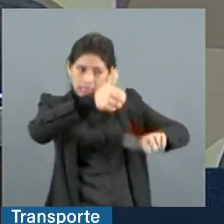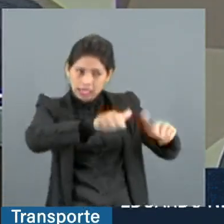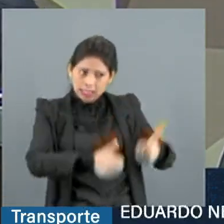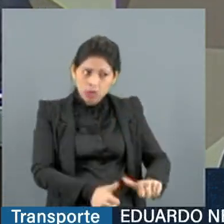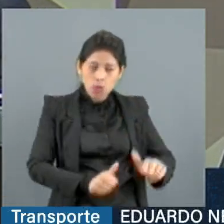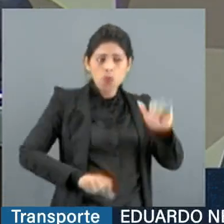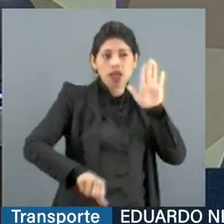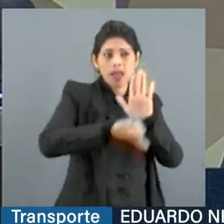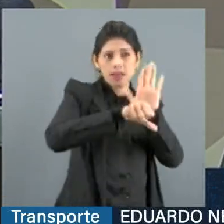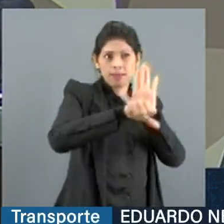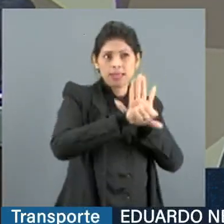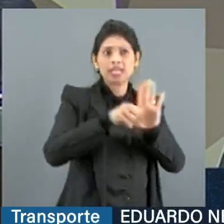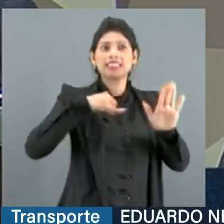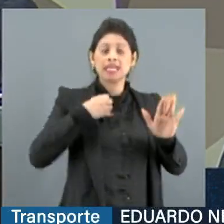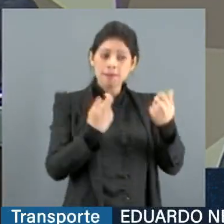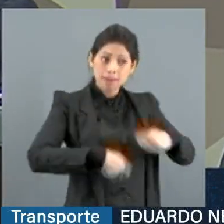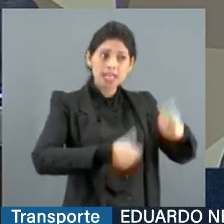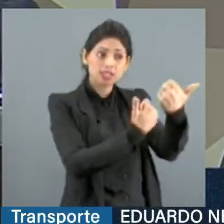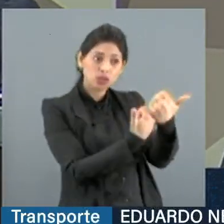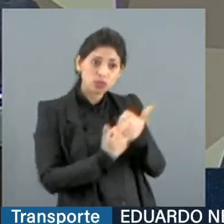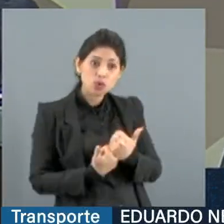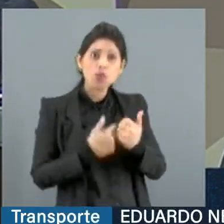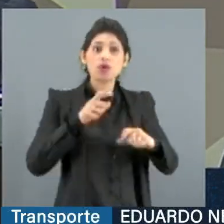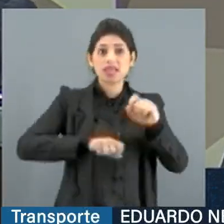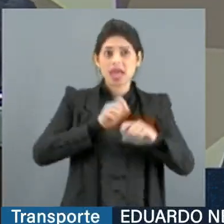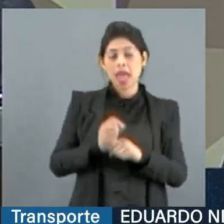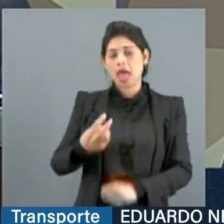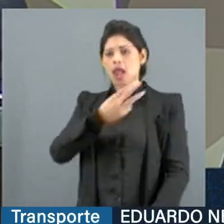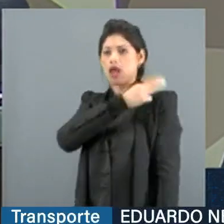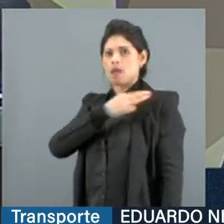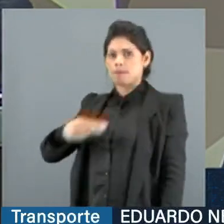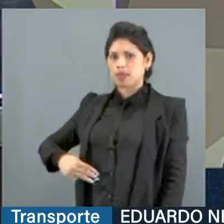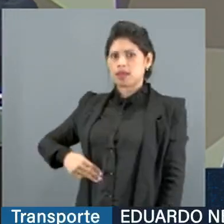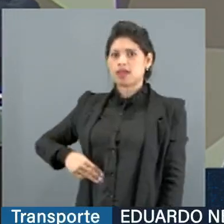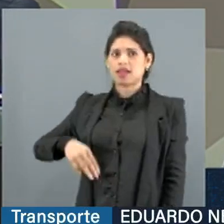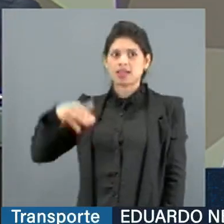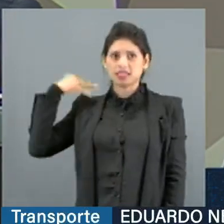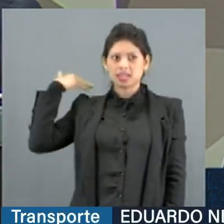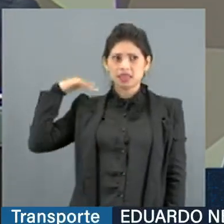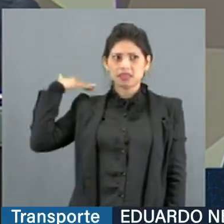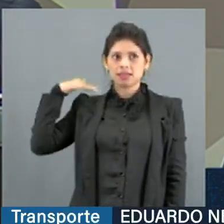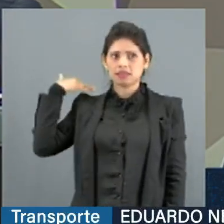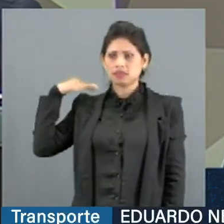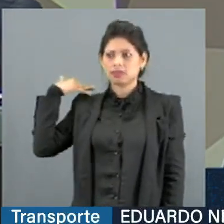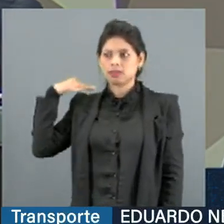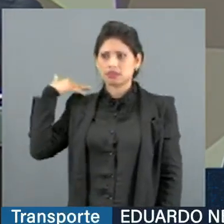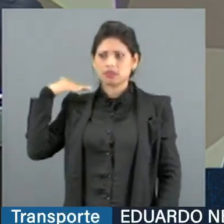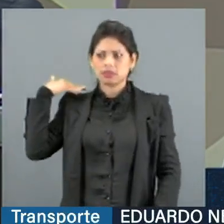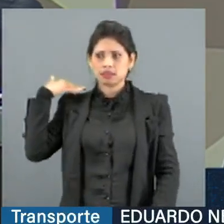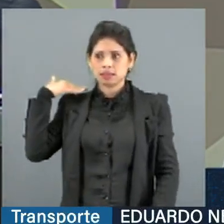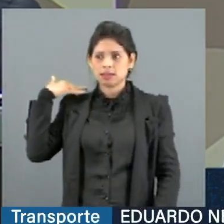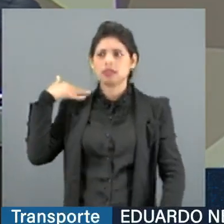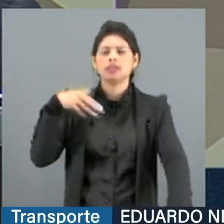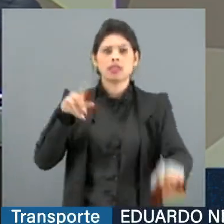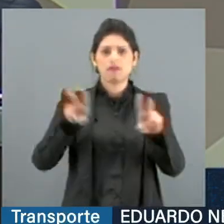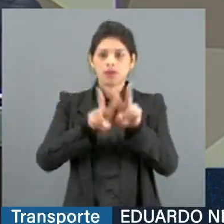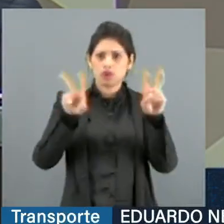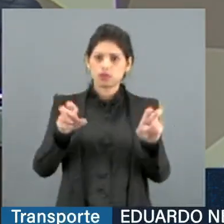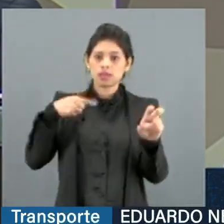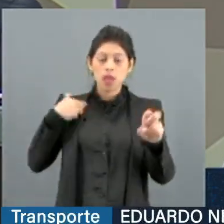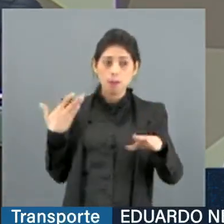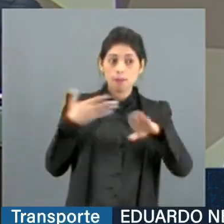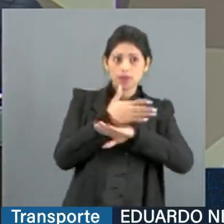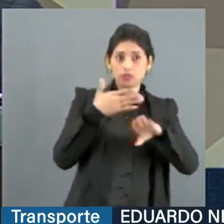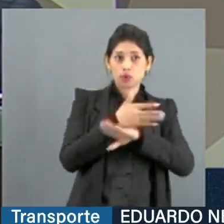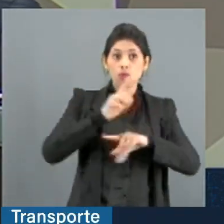A ordem foi parcialmente concedida pela excelentíssima ministra Carmen Lúcia, nos seguintes termos, abro aspas, concedo parcialmente a